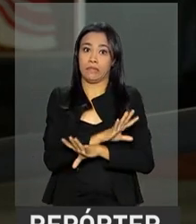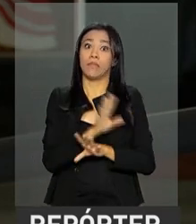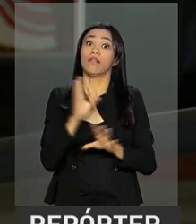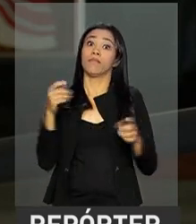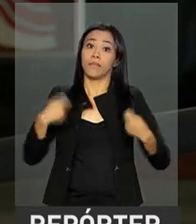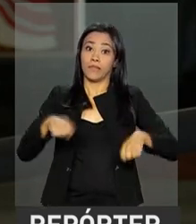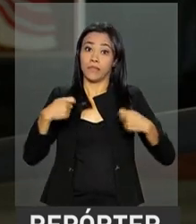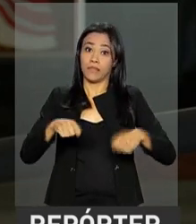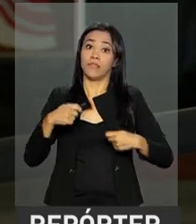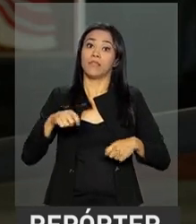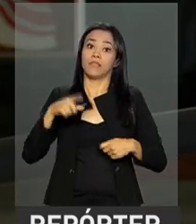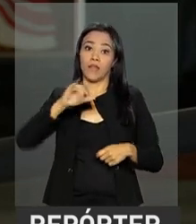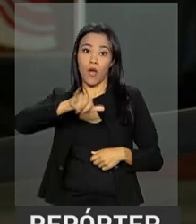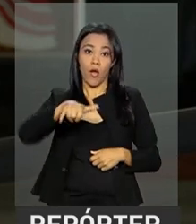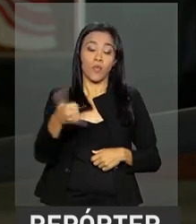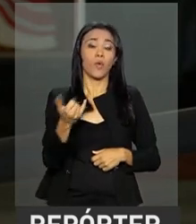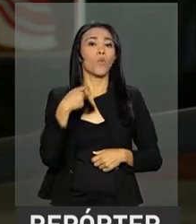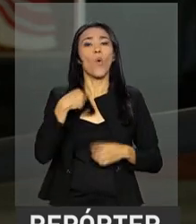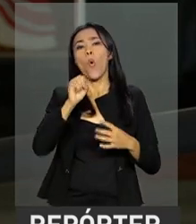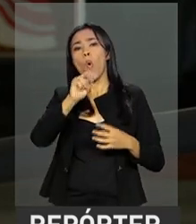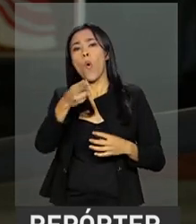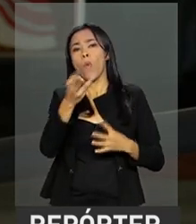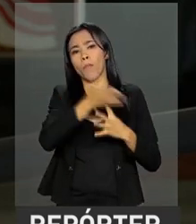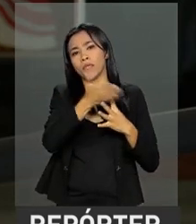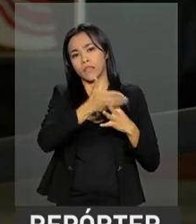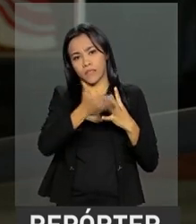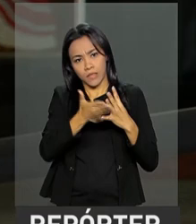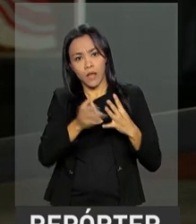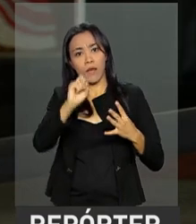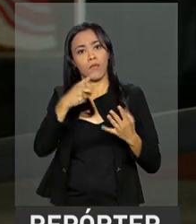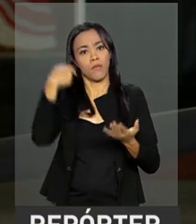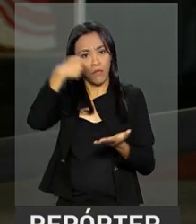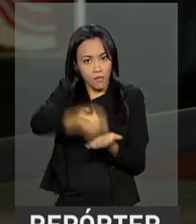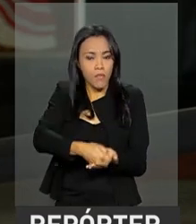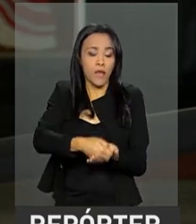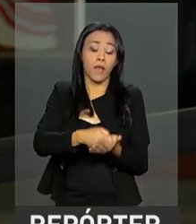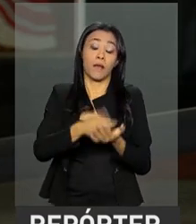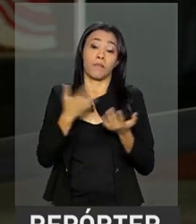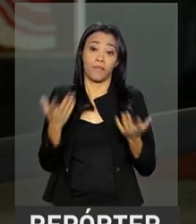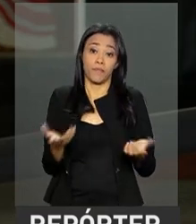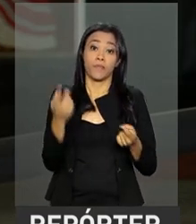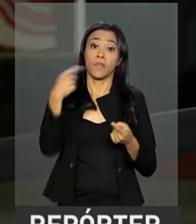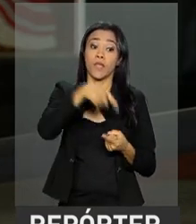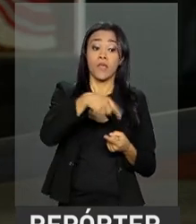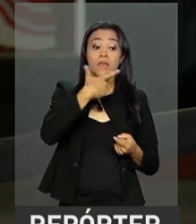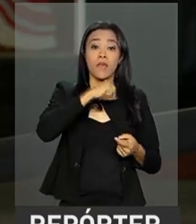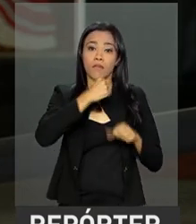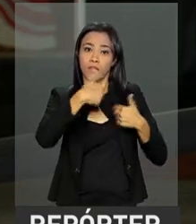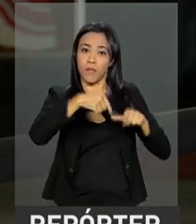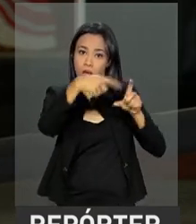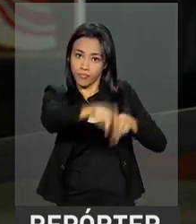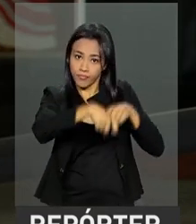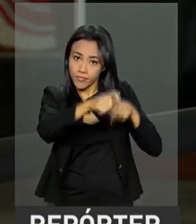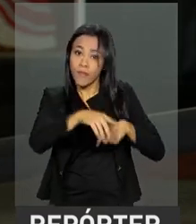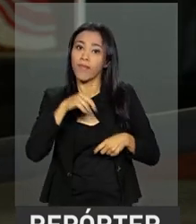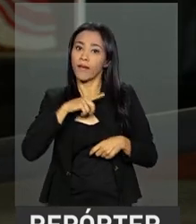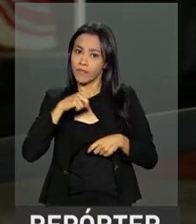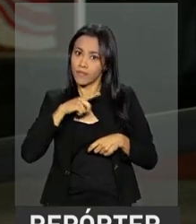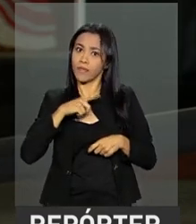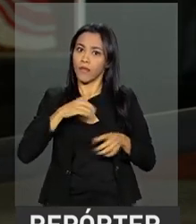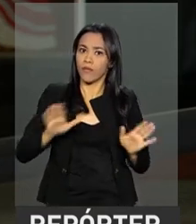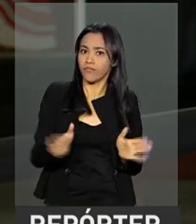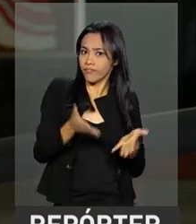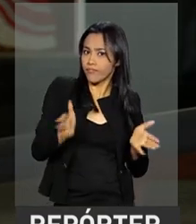a conta ou fazer o parcelamento com prazo estendido nos dois casos o produtor vai ter incentivos